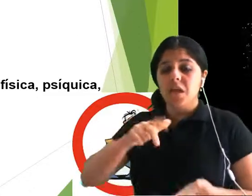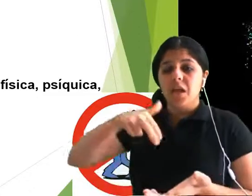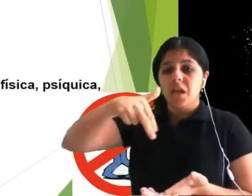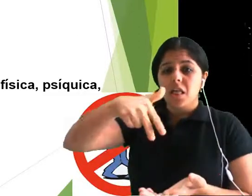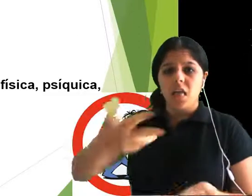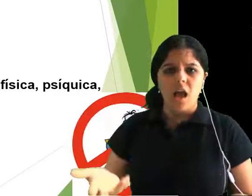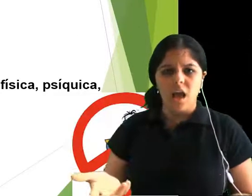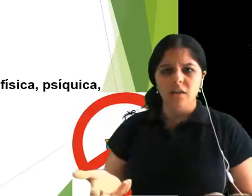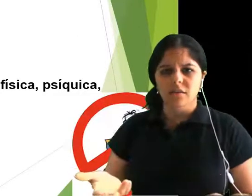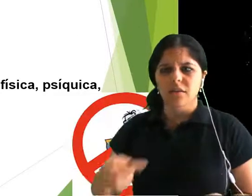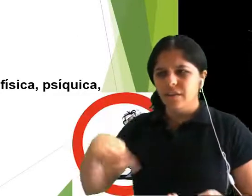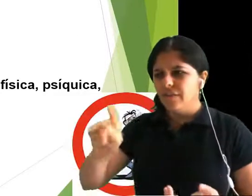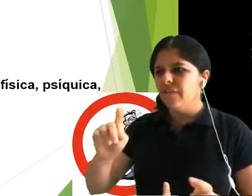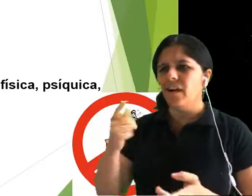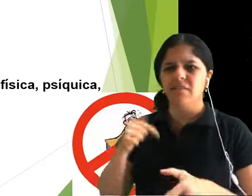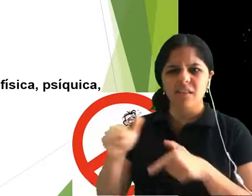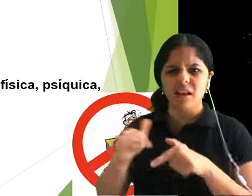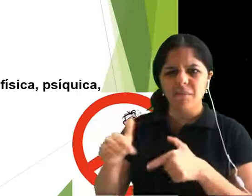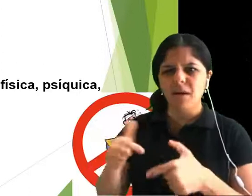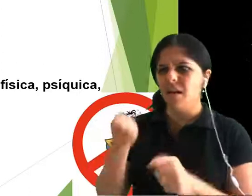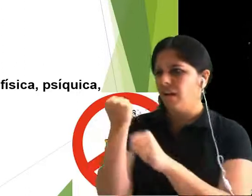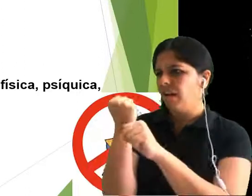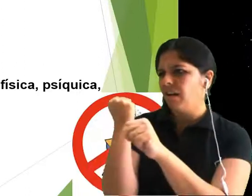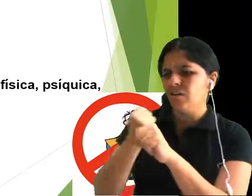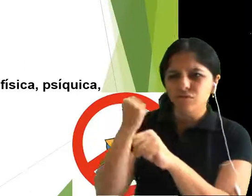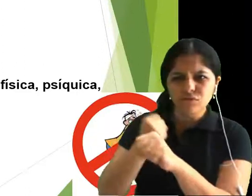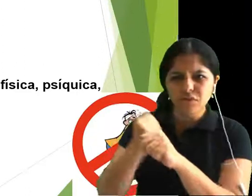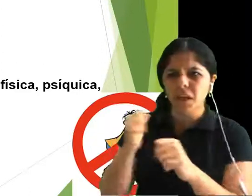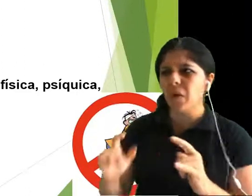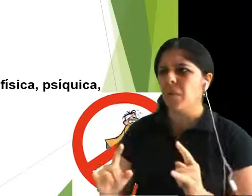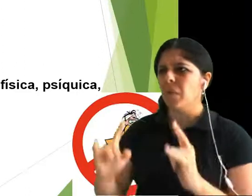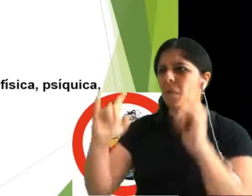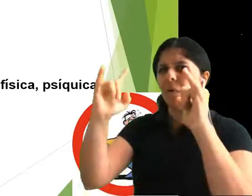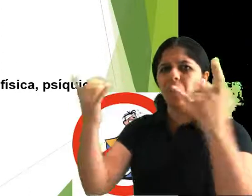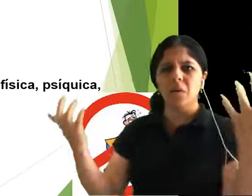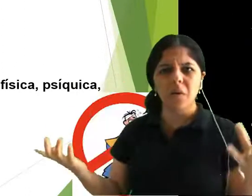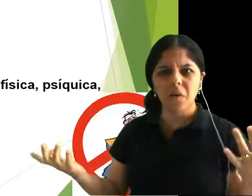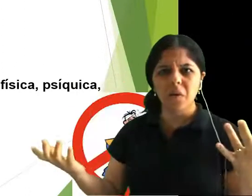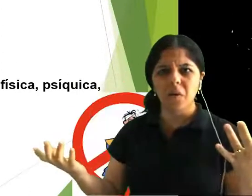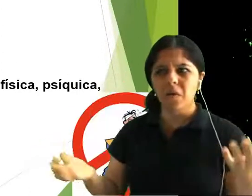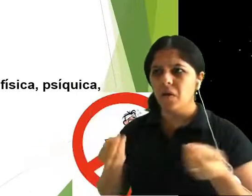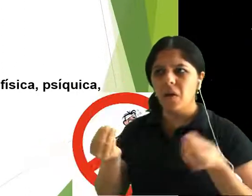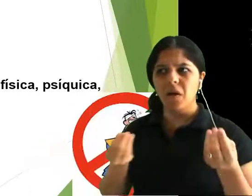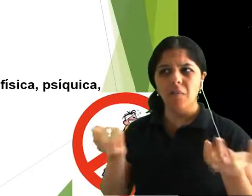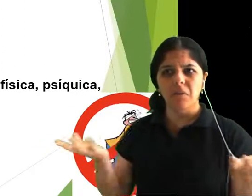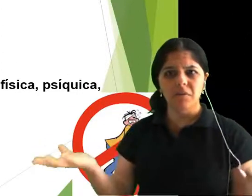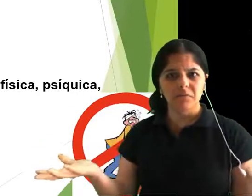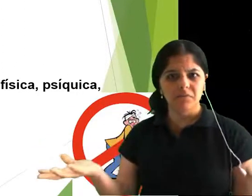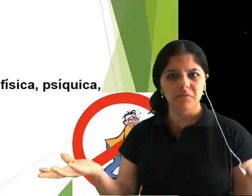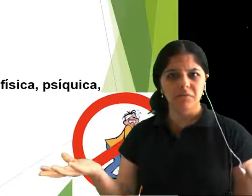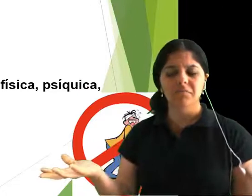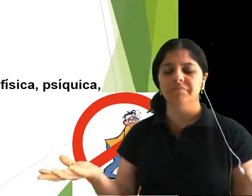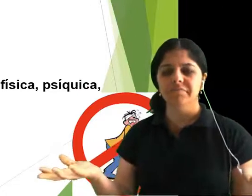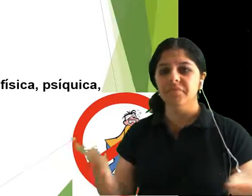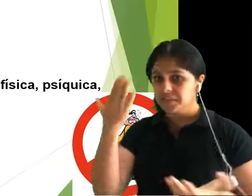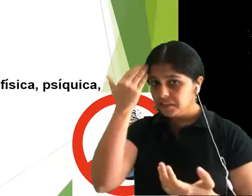pernas. Trabalhar na construção civil, lá na altura de um prédio de 10 andares, colocando cimento, fazendo a laje, a gente